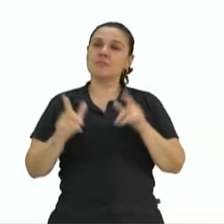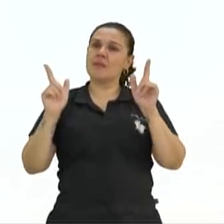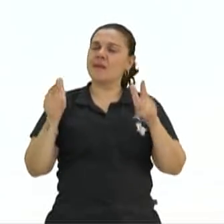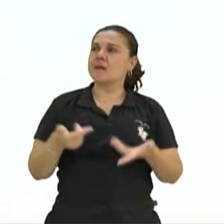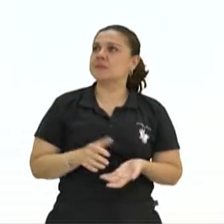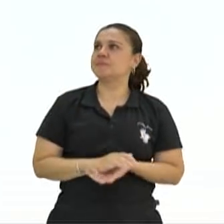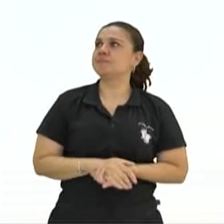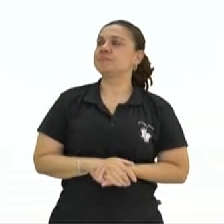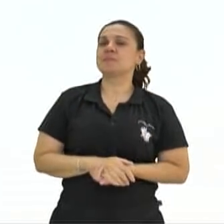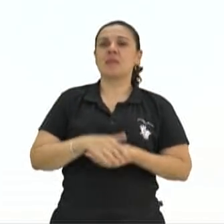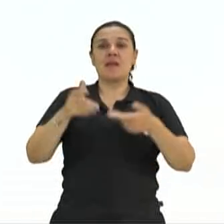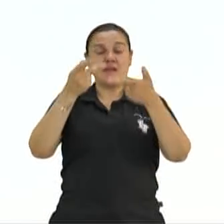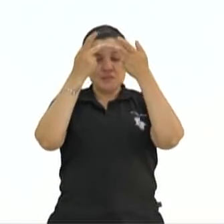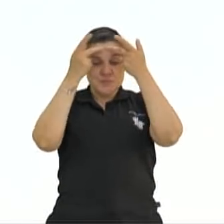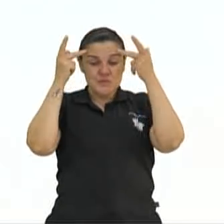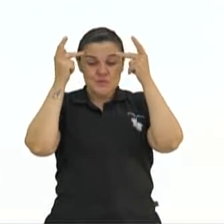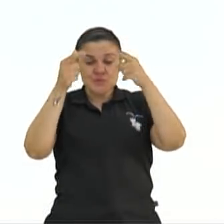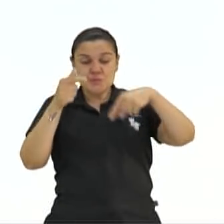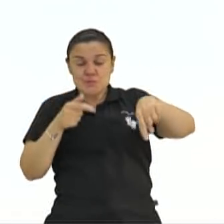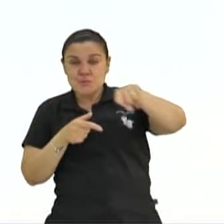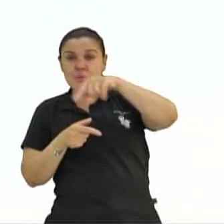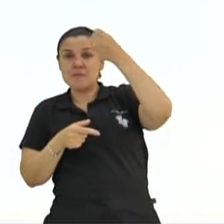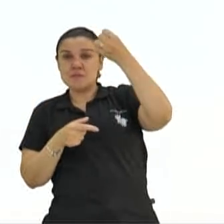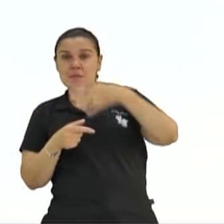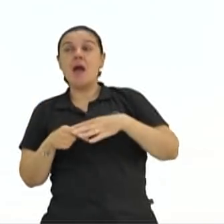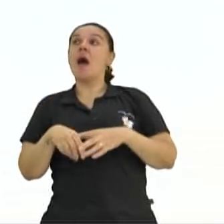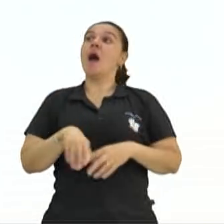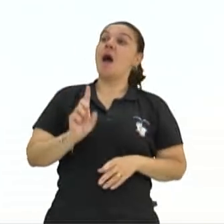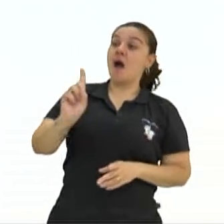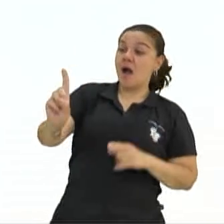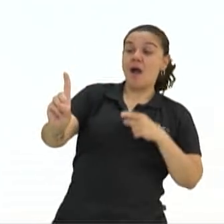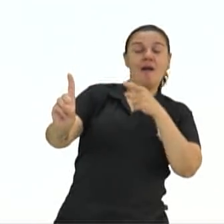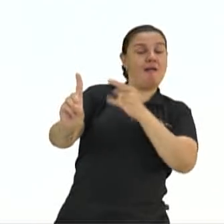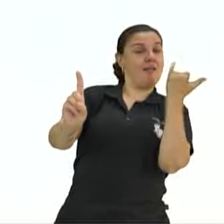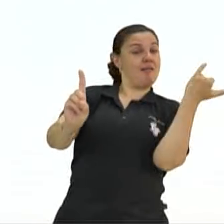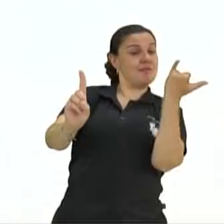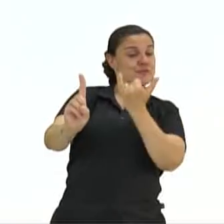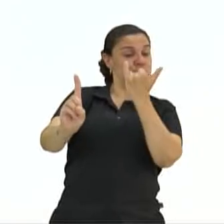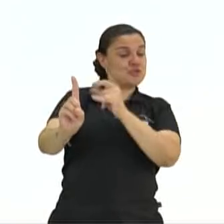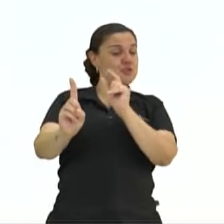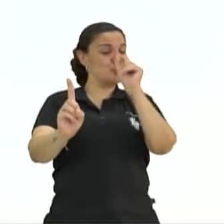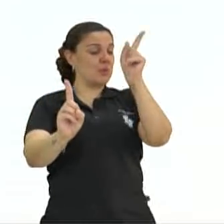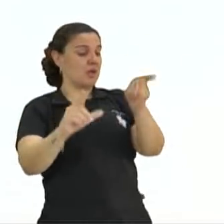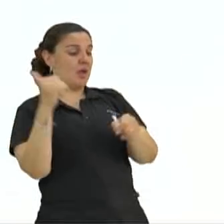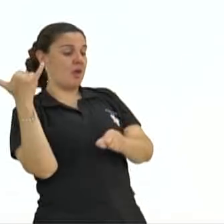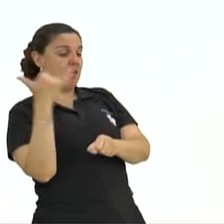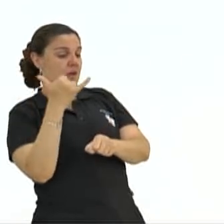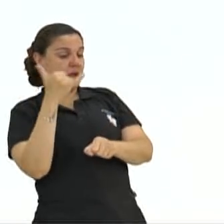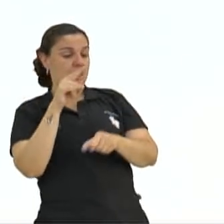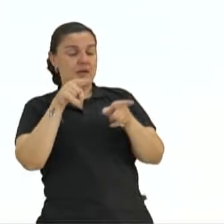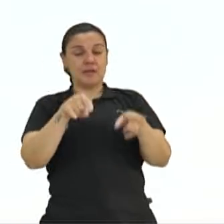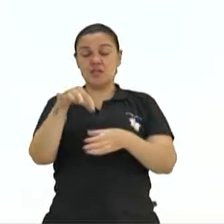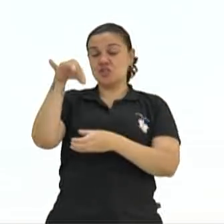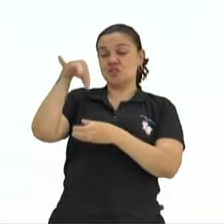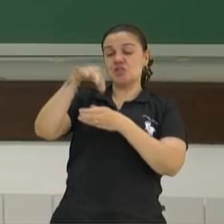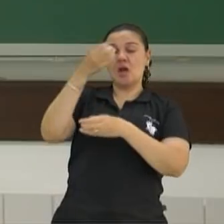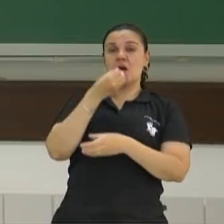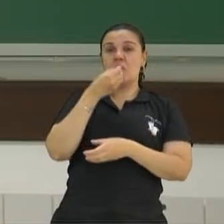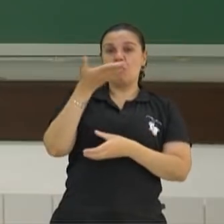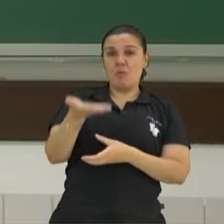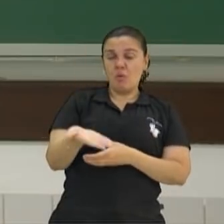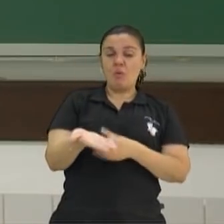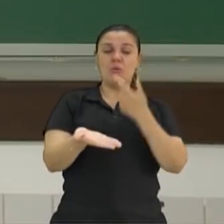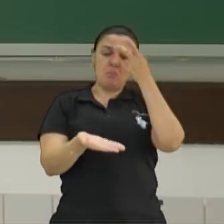aquela coisa do que as pessoas dizem. Alguém disse para alguém que determinado chá era bom